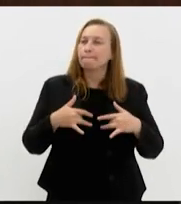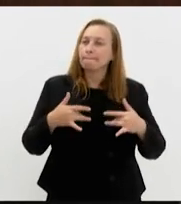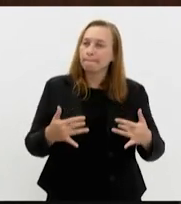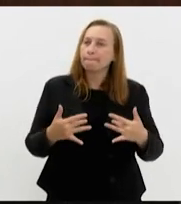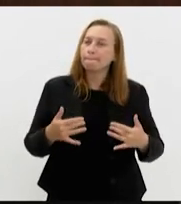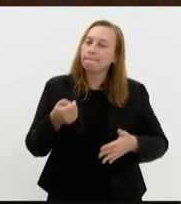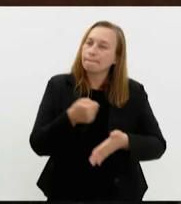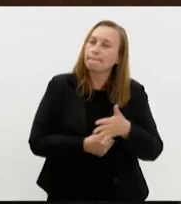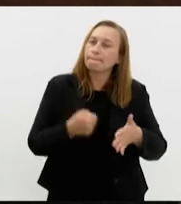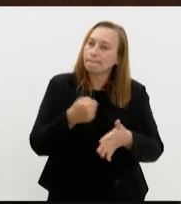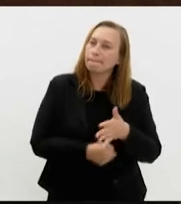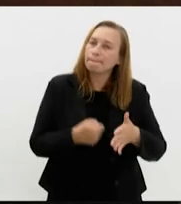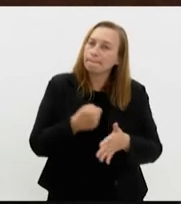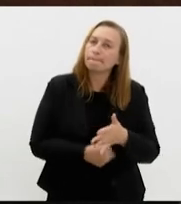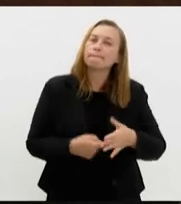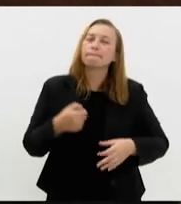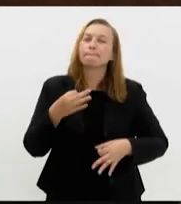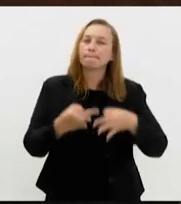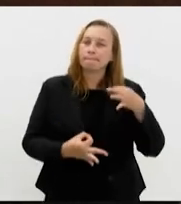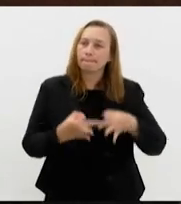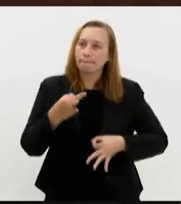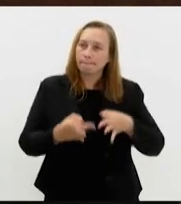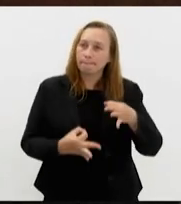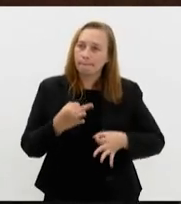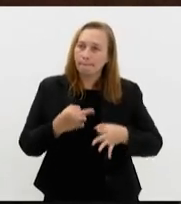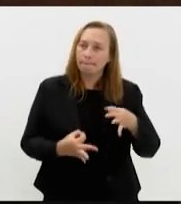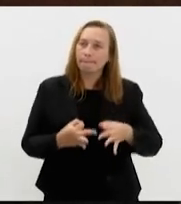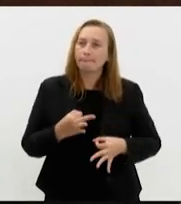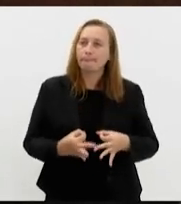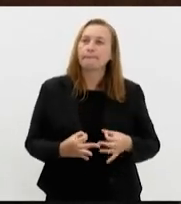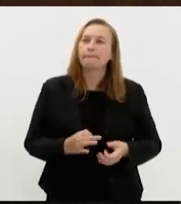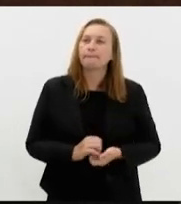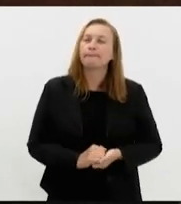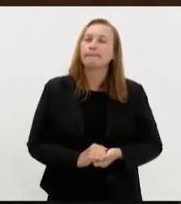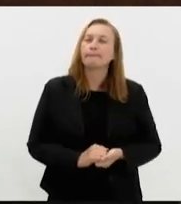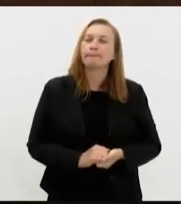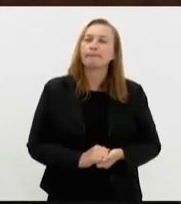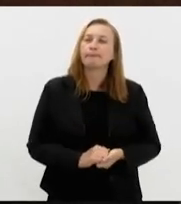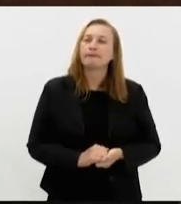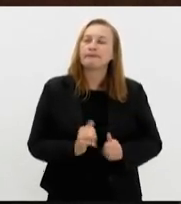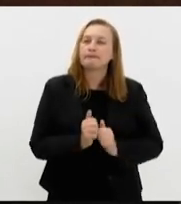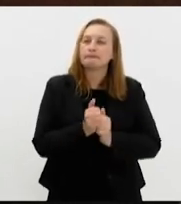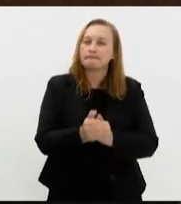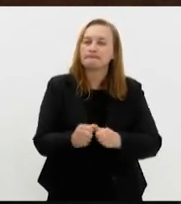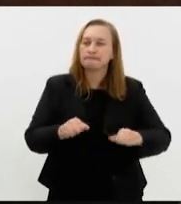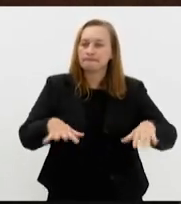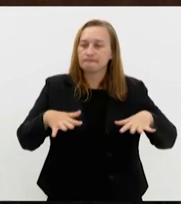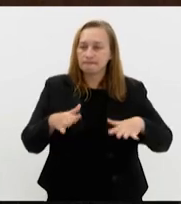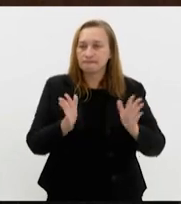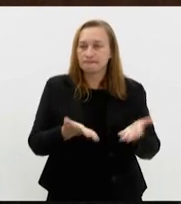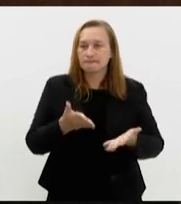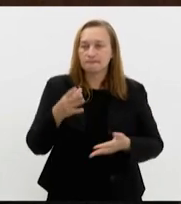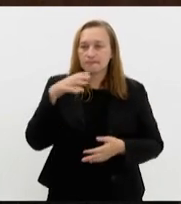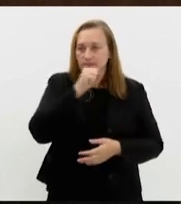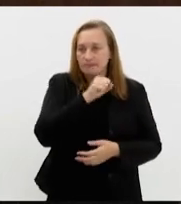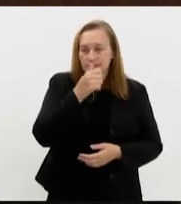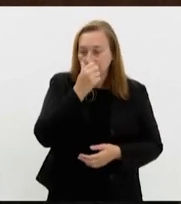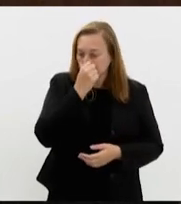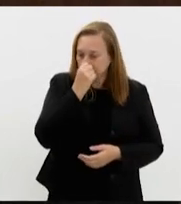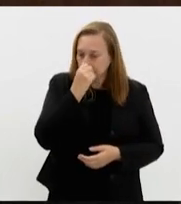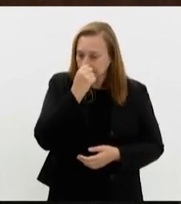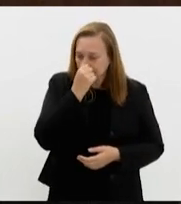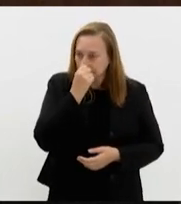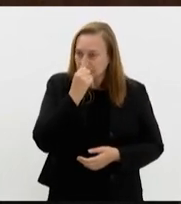a essa luta, que é uma luta justa dos trabalhadores que estão acompanhando a sessão de hoje. Muito rapidamente, senhora